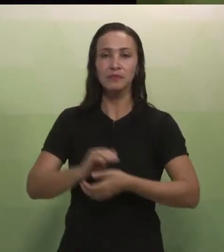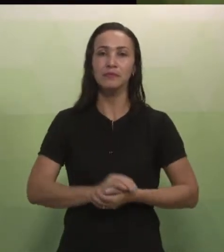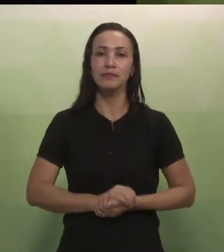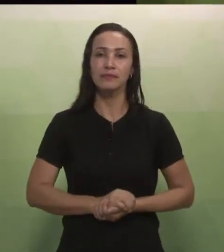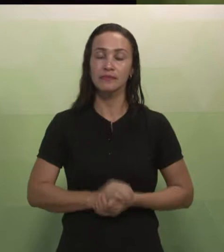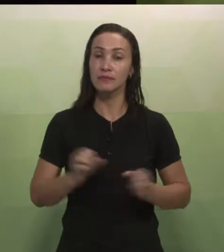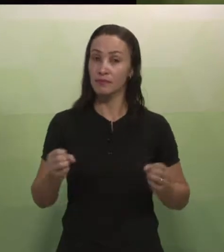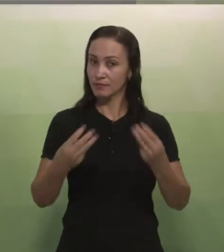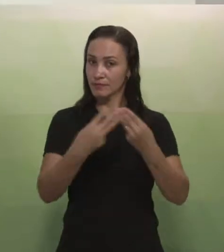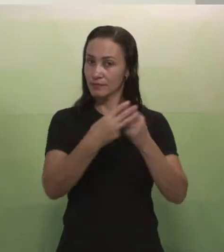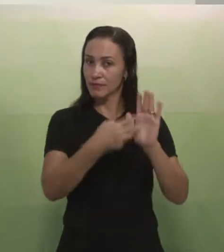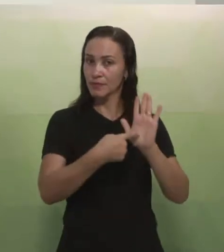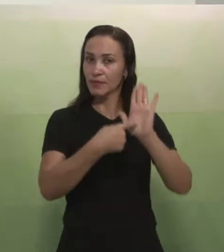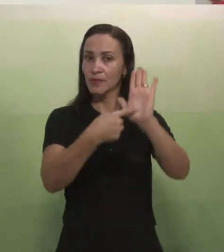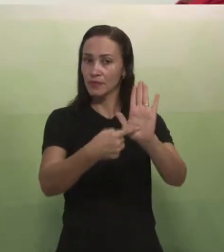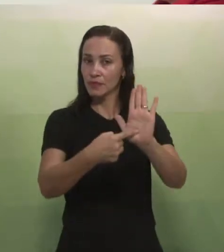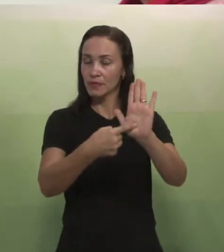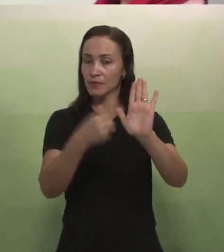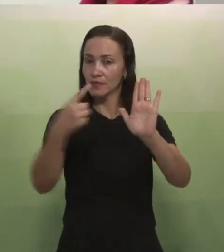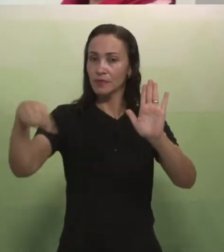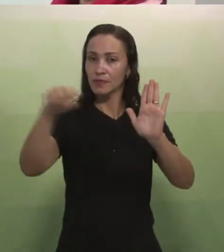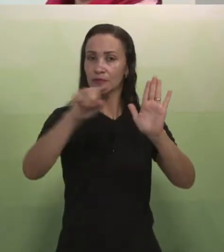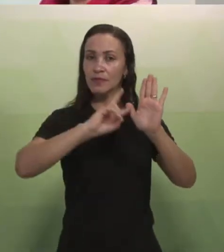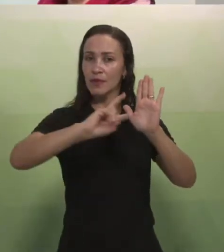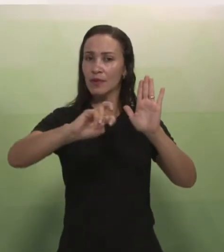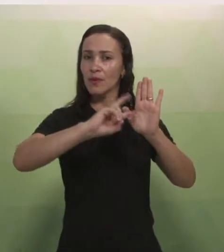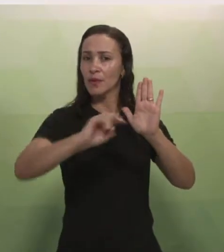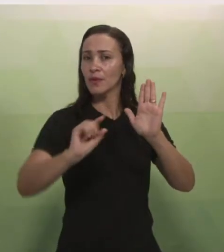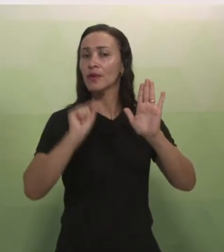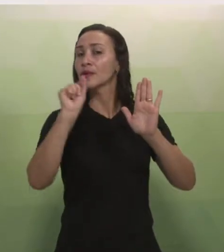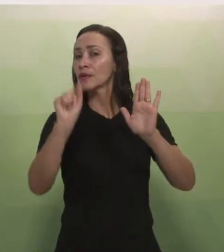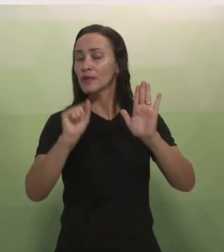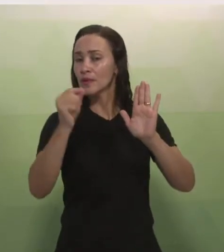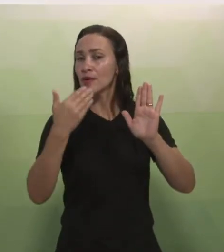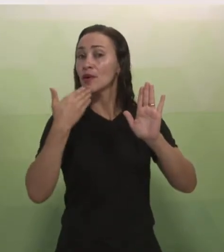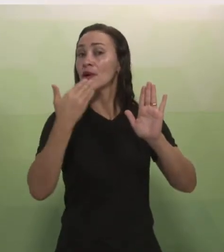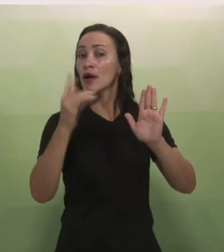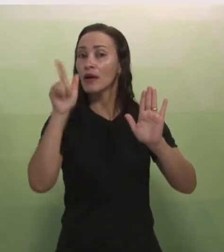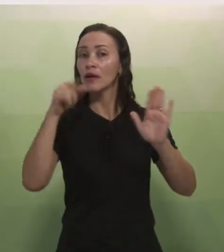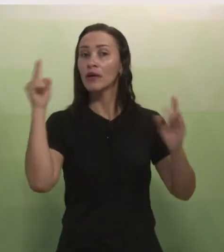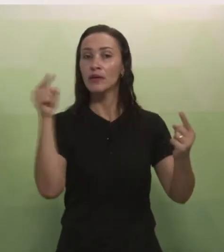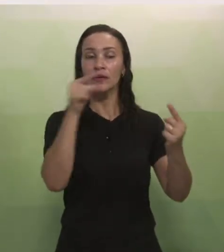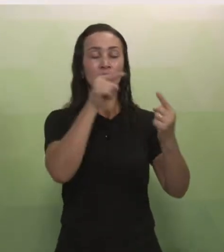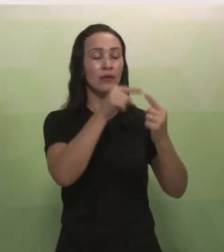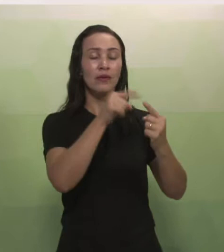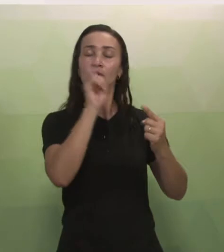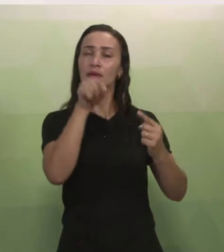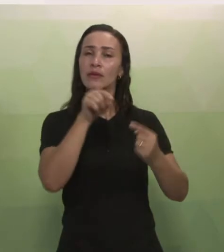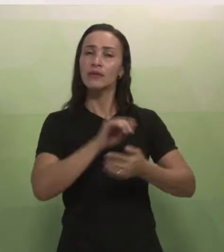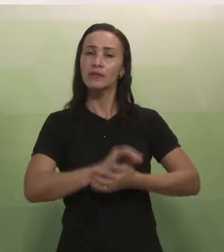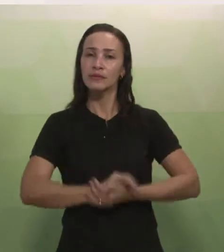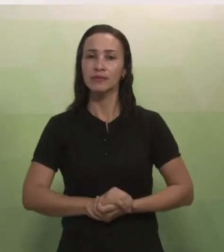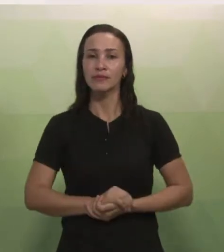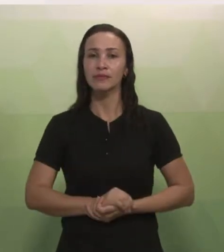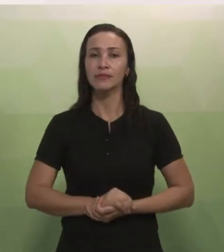slide, nós vamos verificar a finalidade